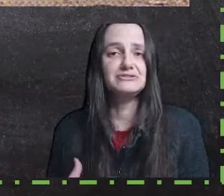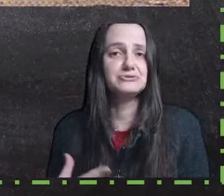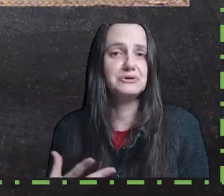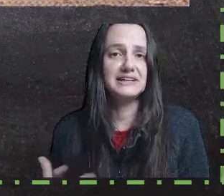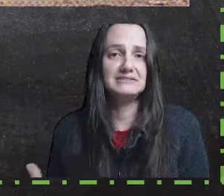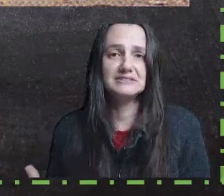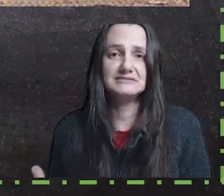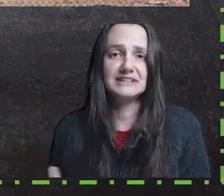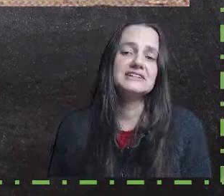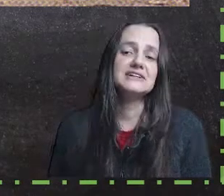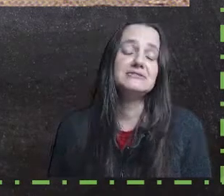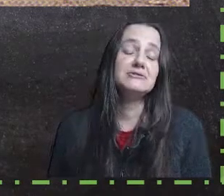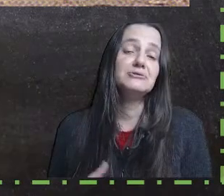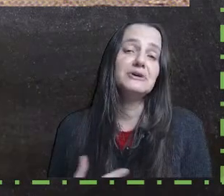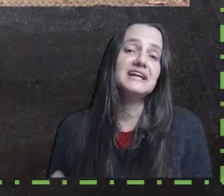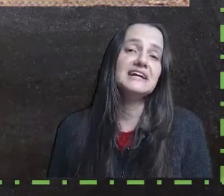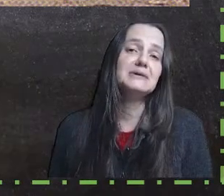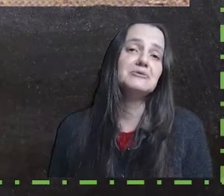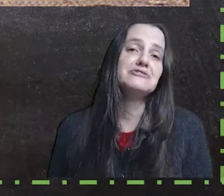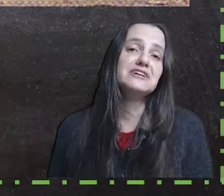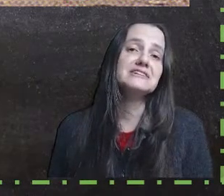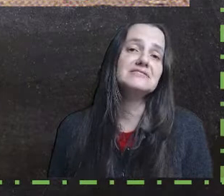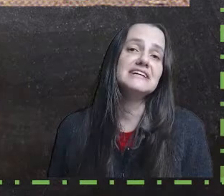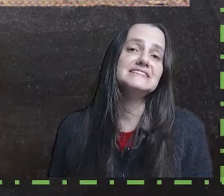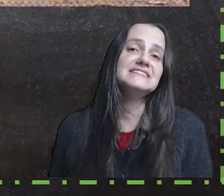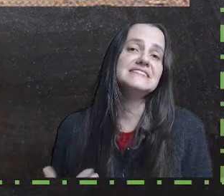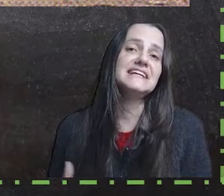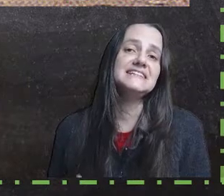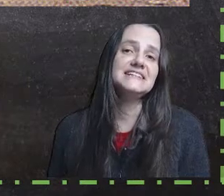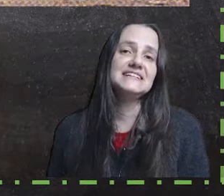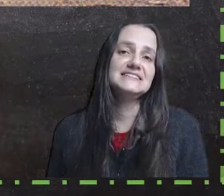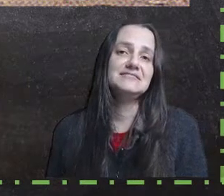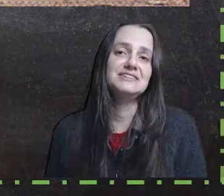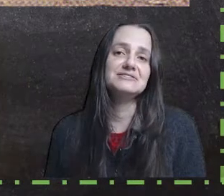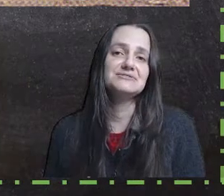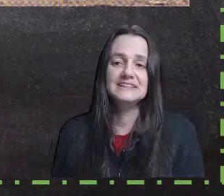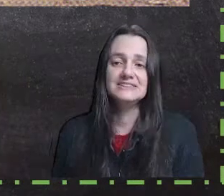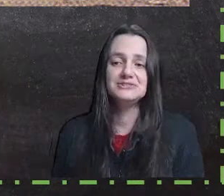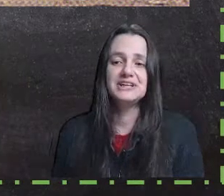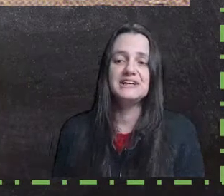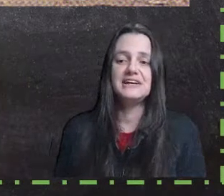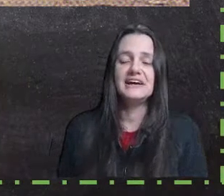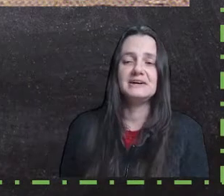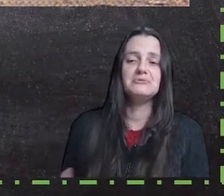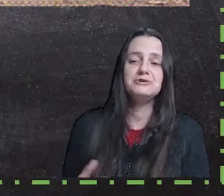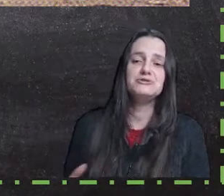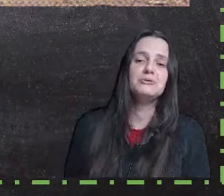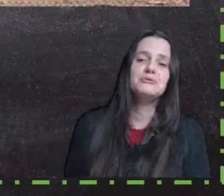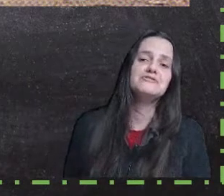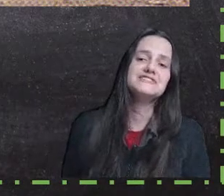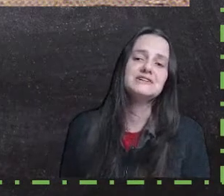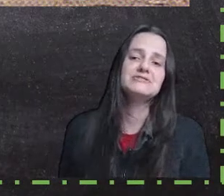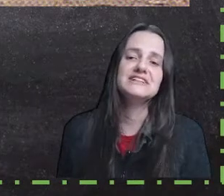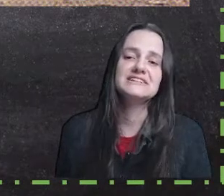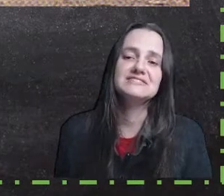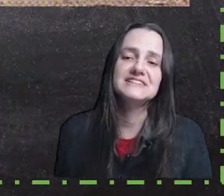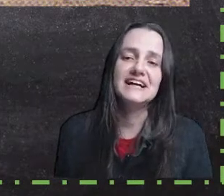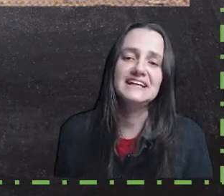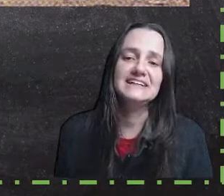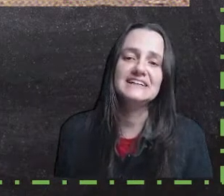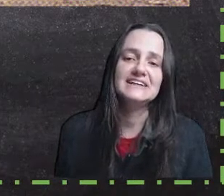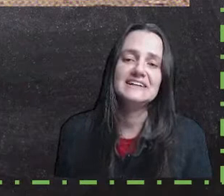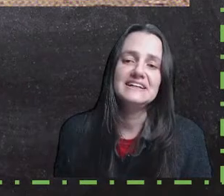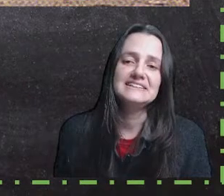morrer vários coelhos, só que daí o coelho acabou ficando resistente a esse vírus. Tanto que é muito comum você encontrar